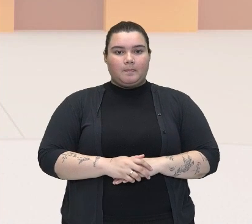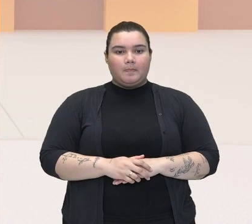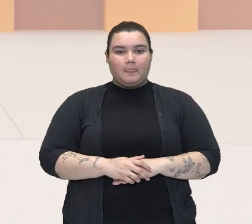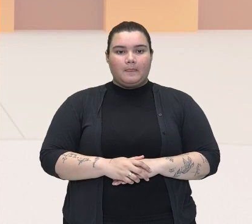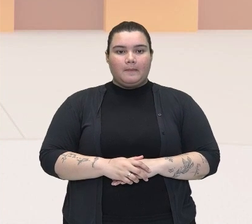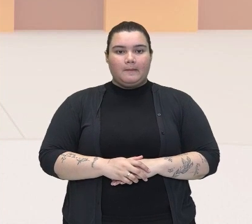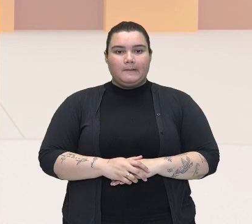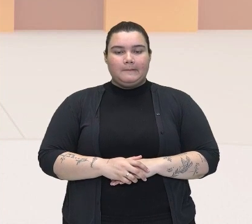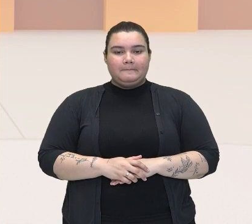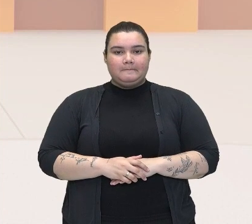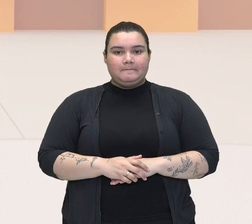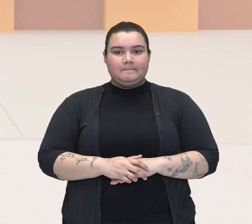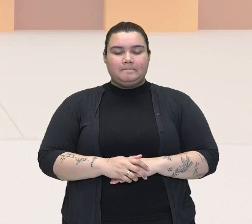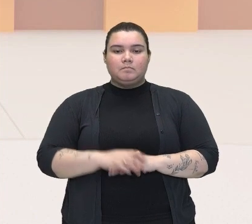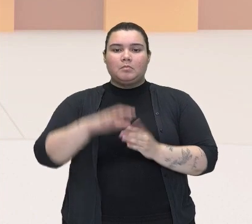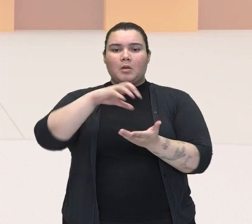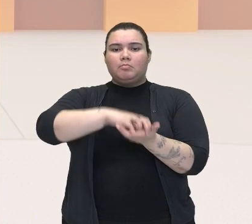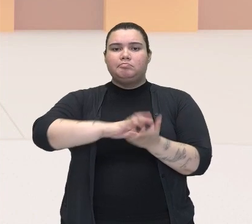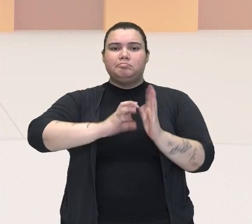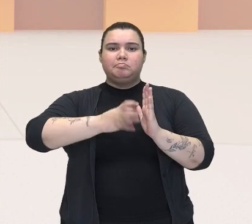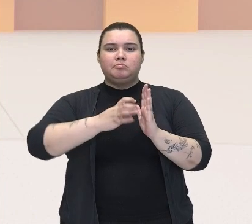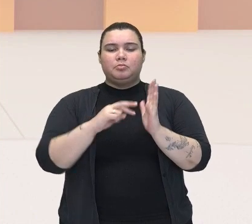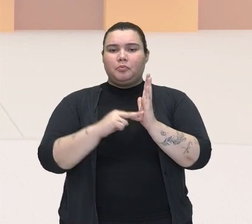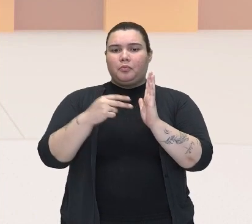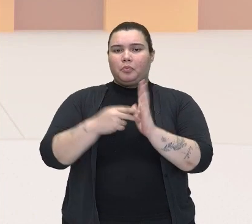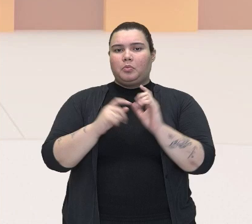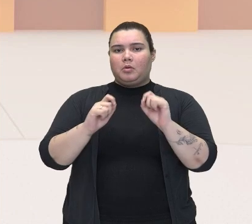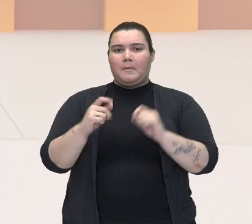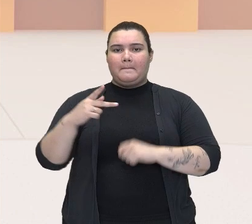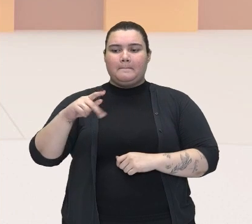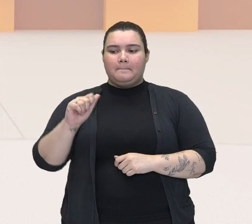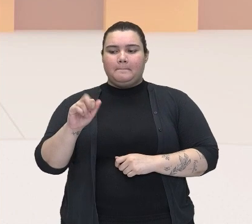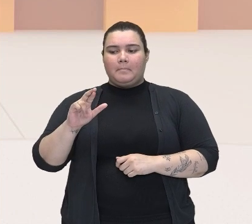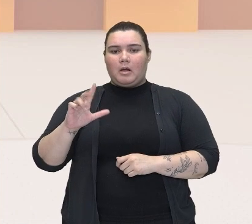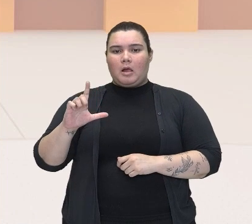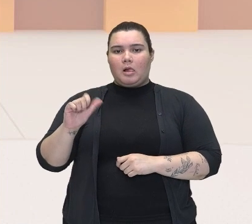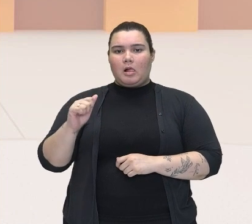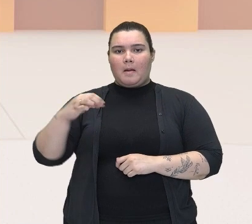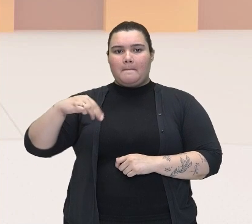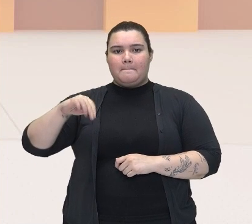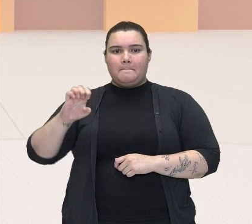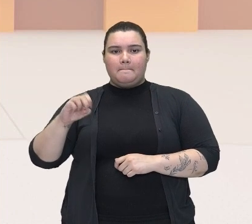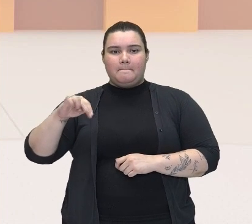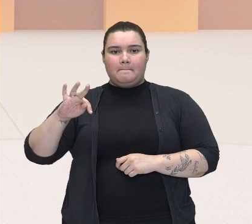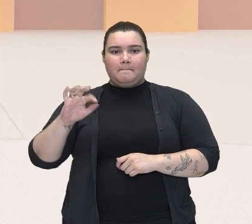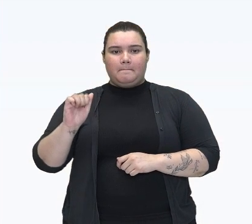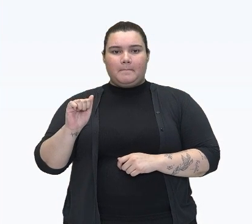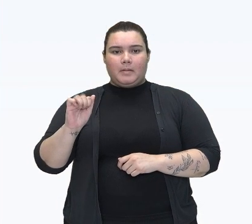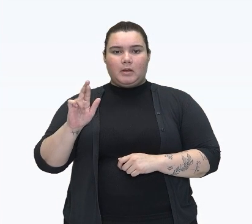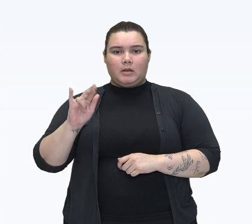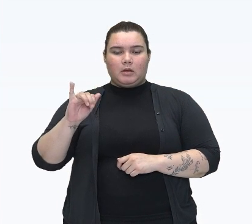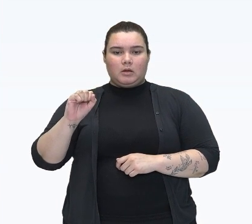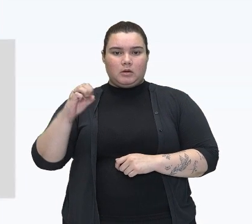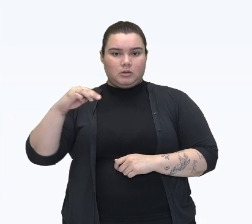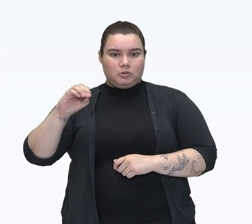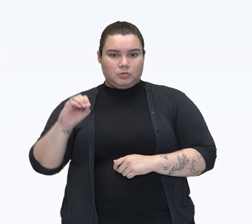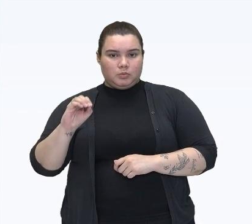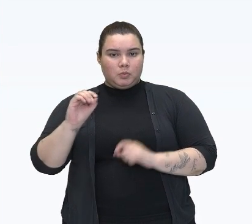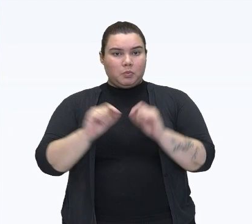o parlamentarismo. O que é o parlamentarismo, né? Como é que vamos ver, então?